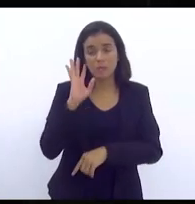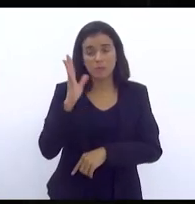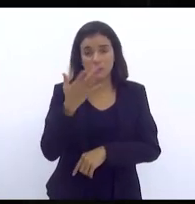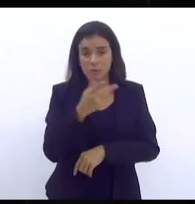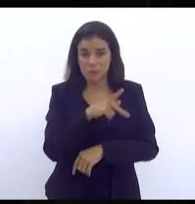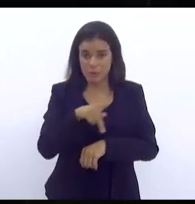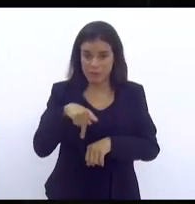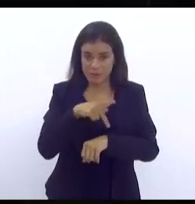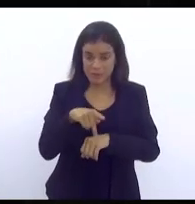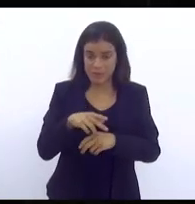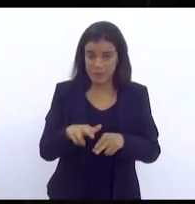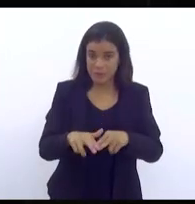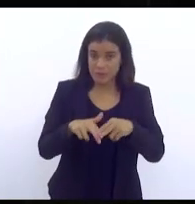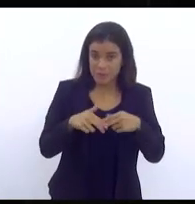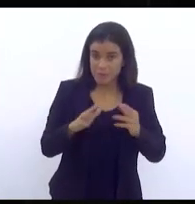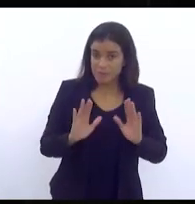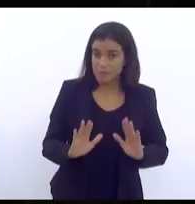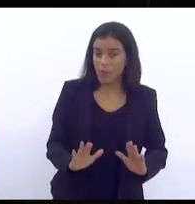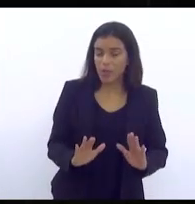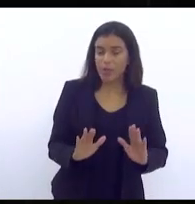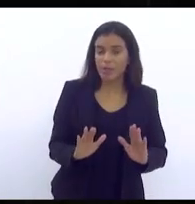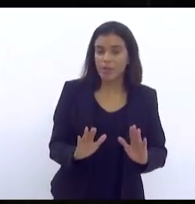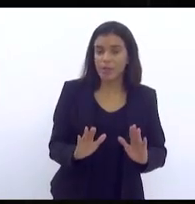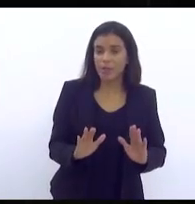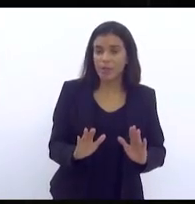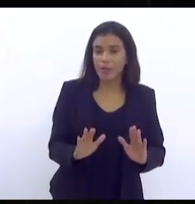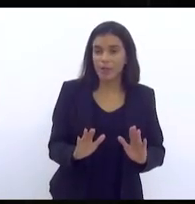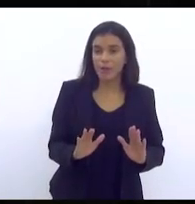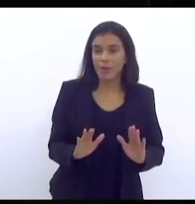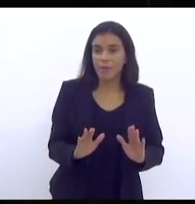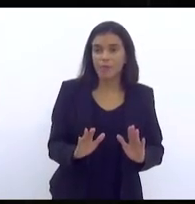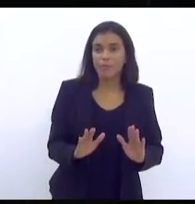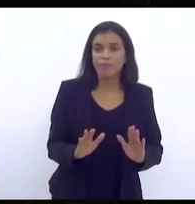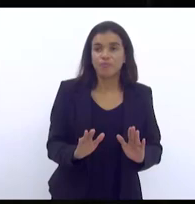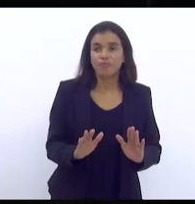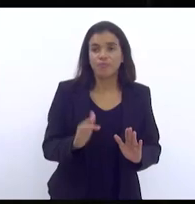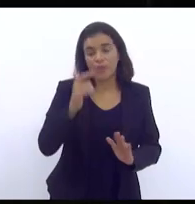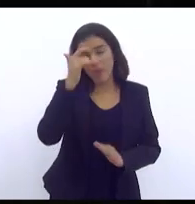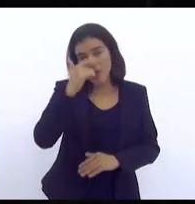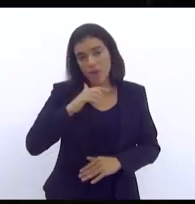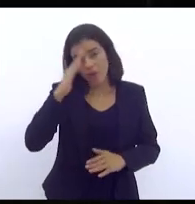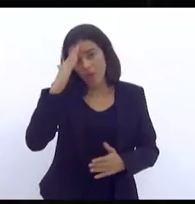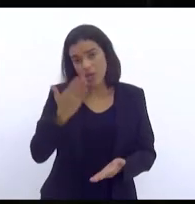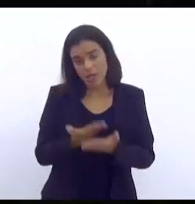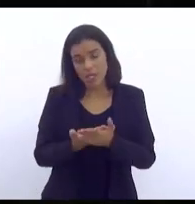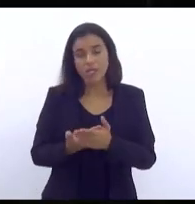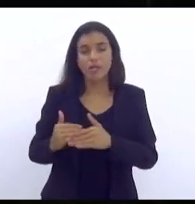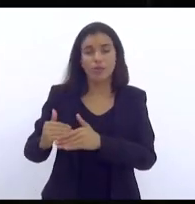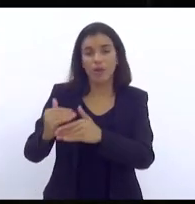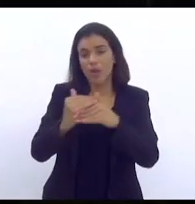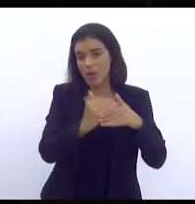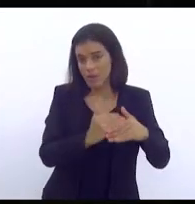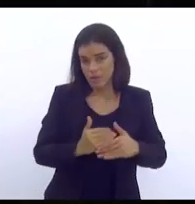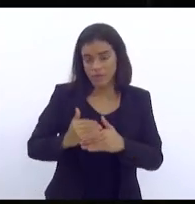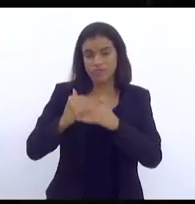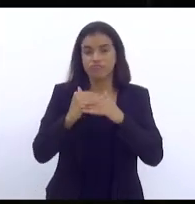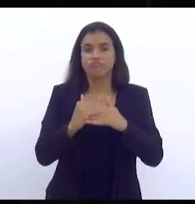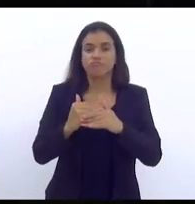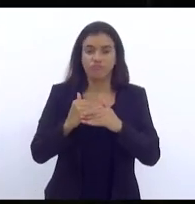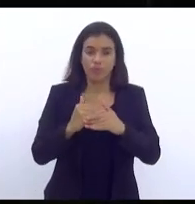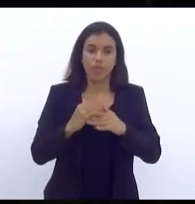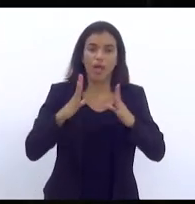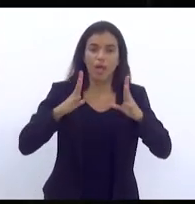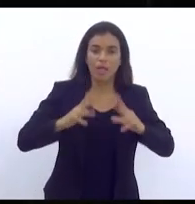país porém eh Por fim eu acredito que a universalização do esgotamento